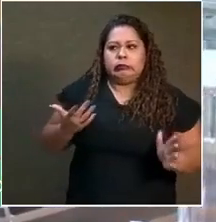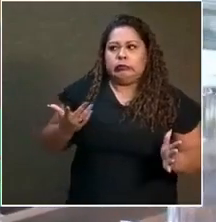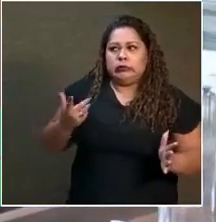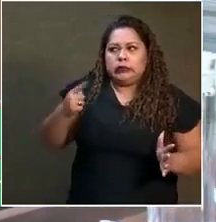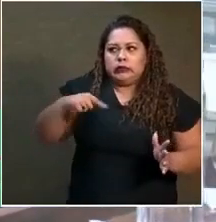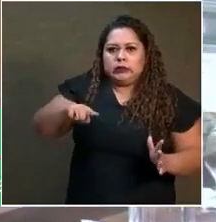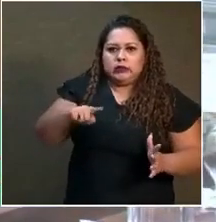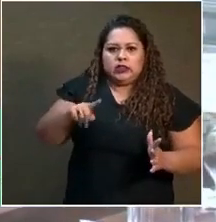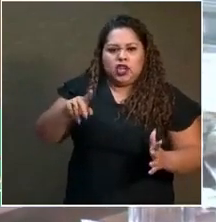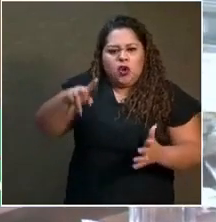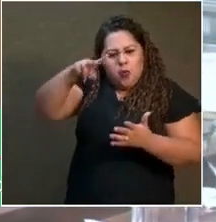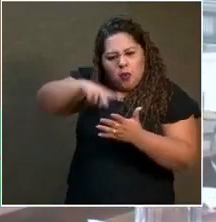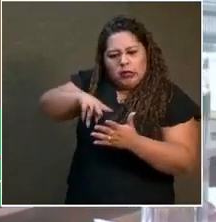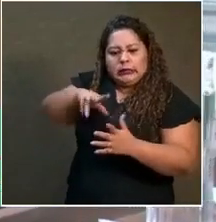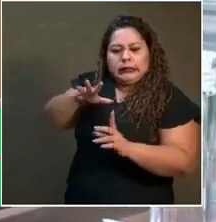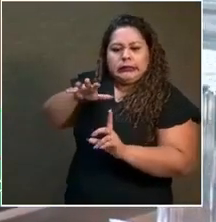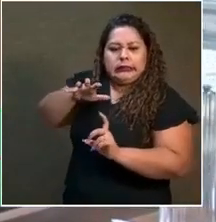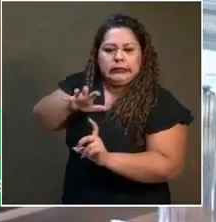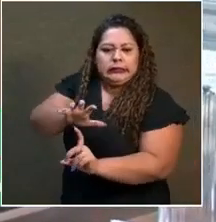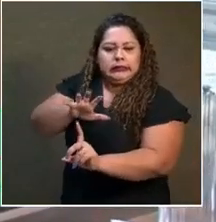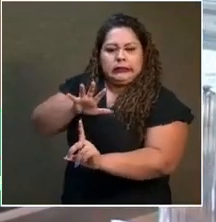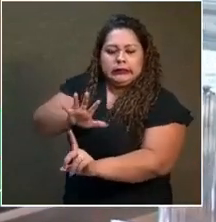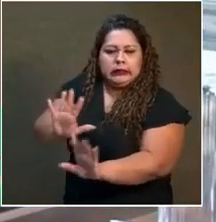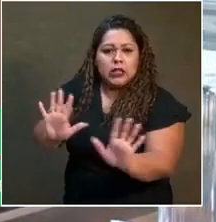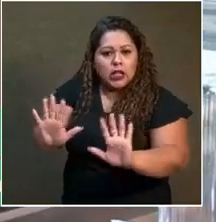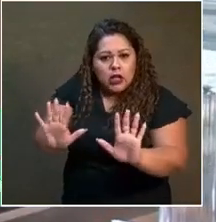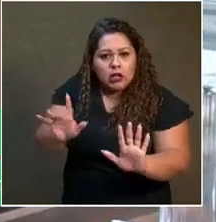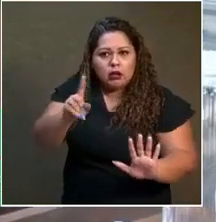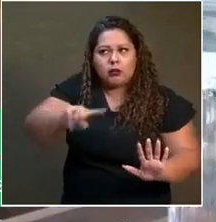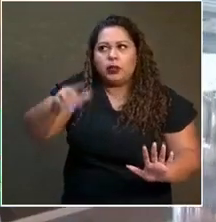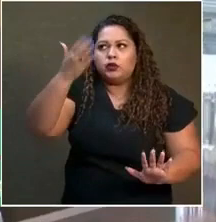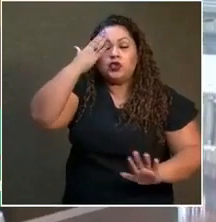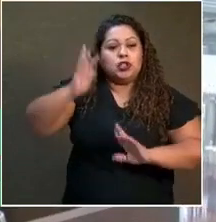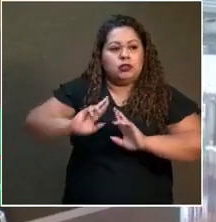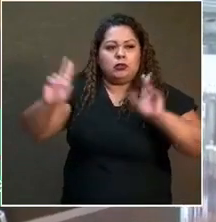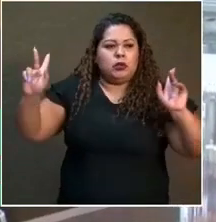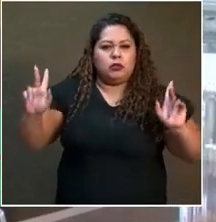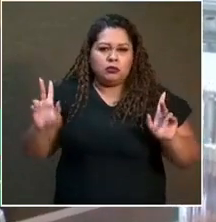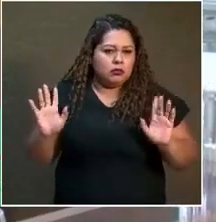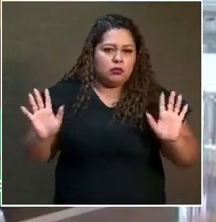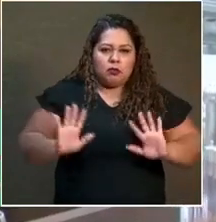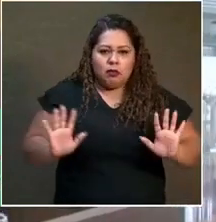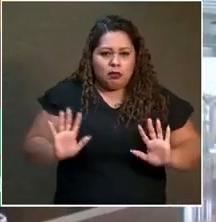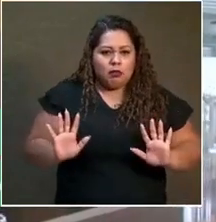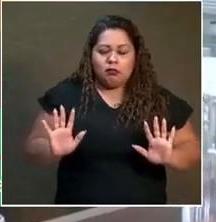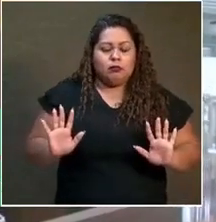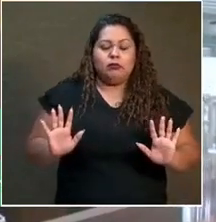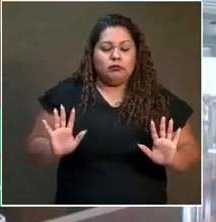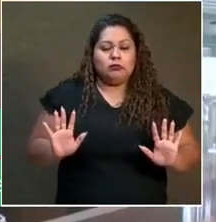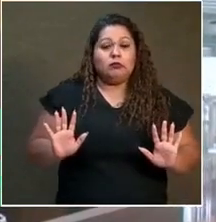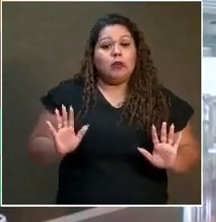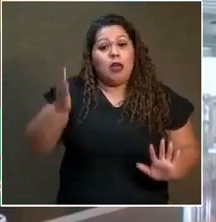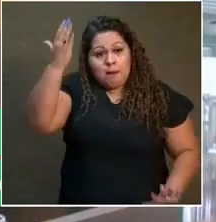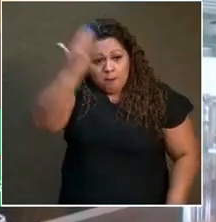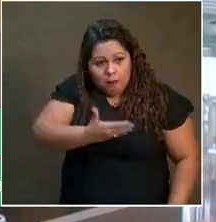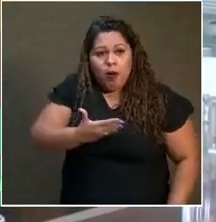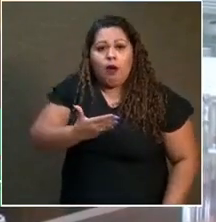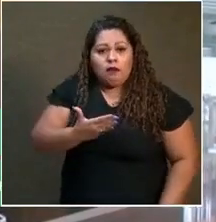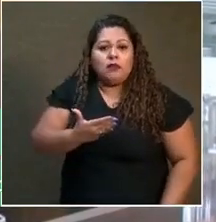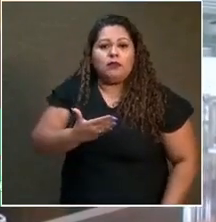leitura de português, uma leitura forçada, tentando levar a interpretação de vossas excelências errado. Prova